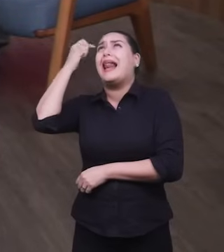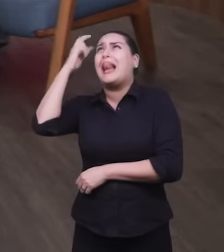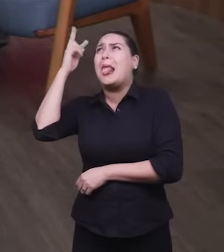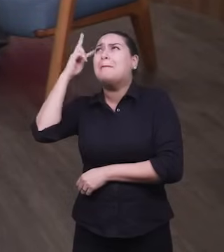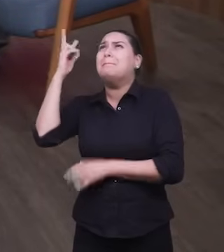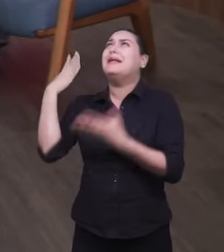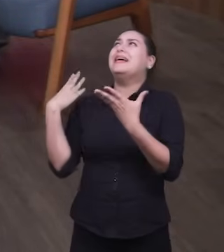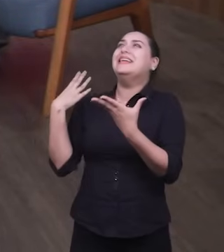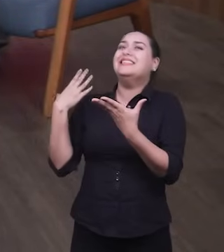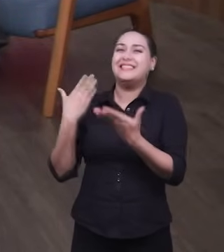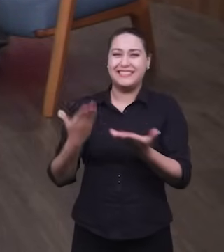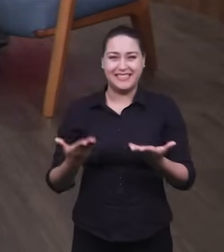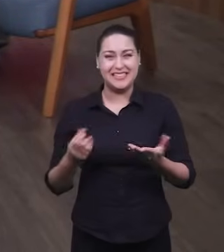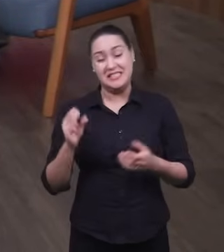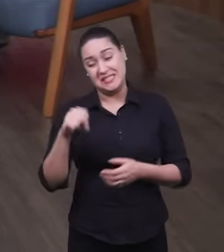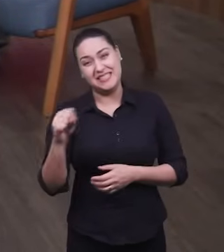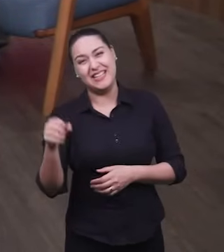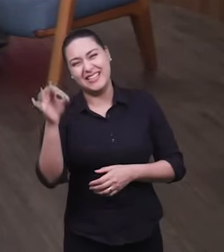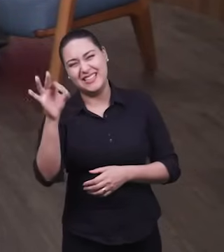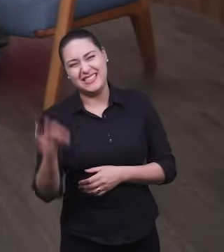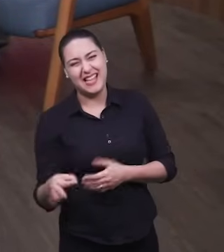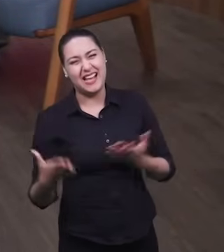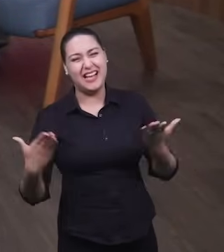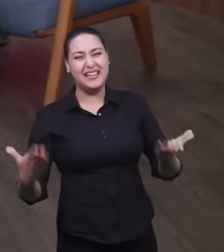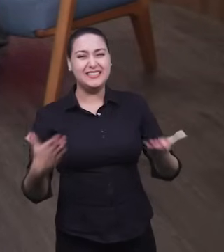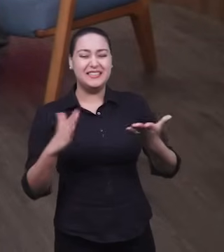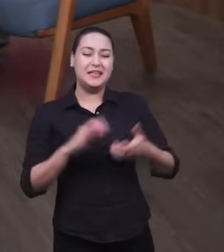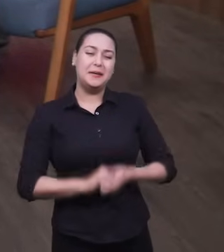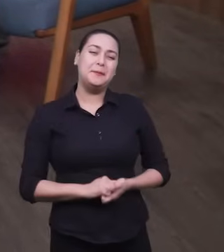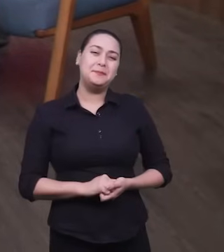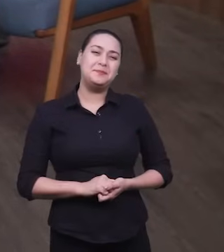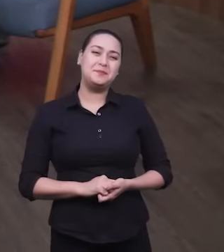Não, mas é isso mesmo, né? É porque